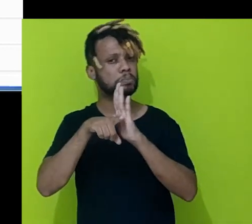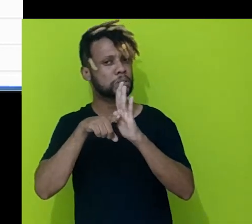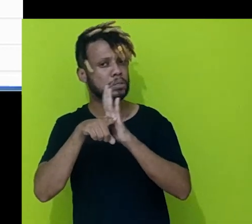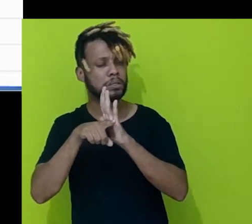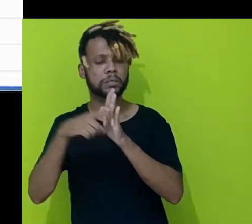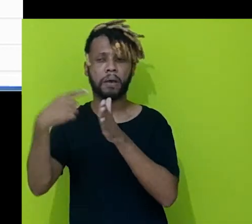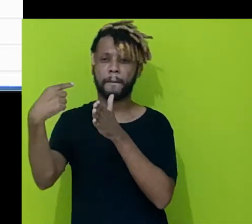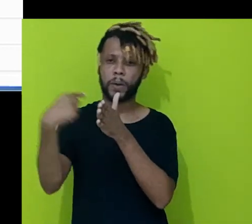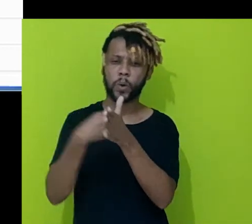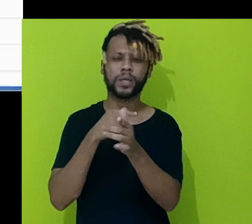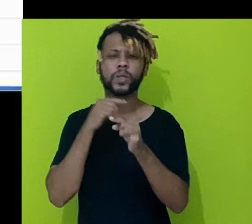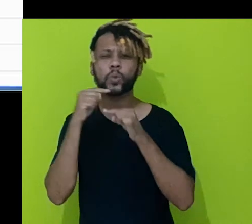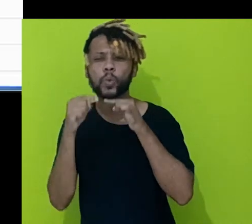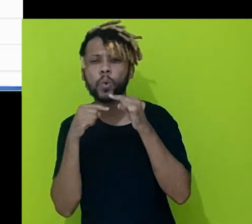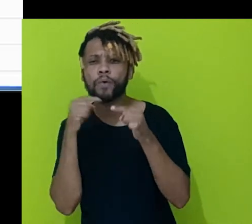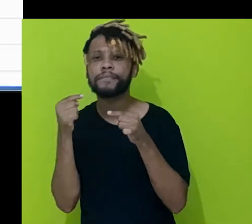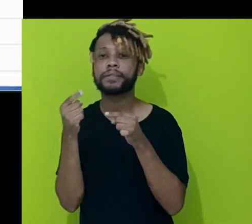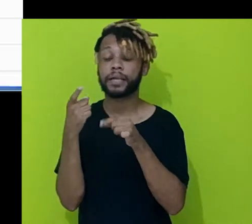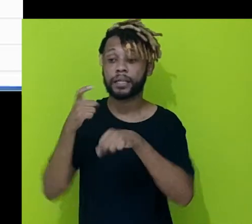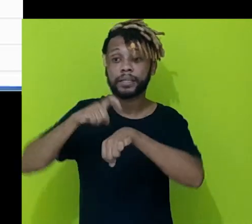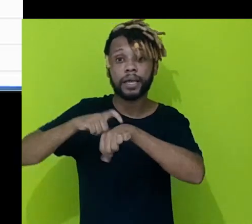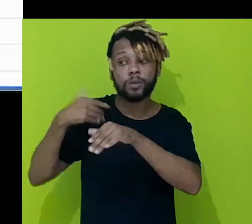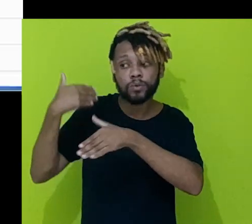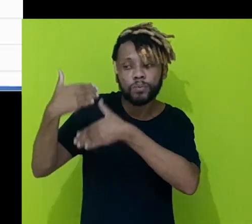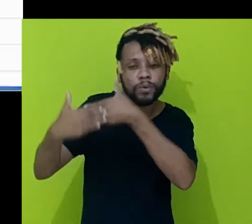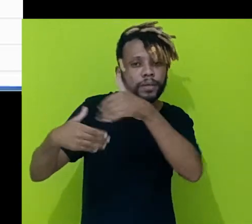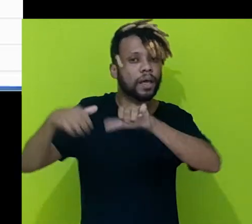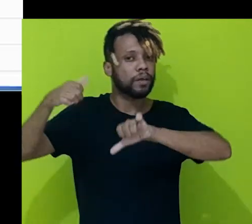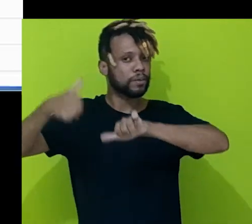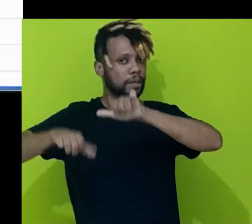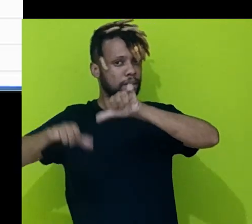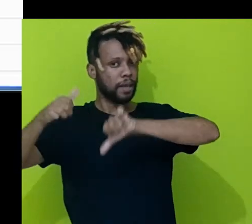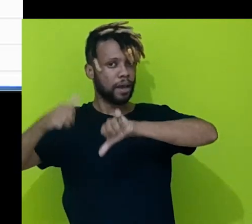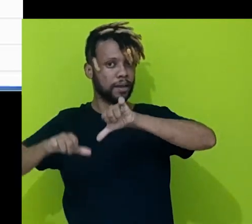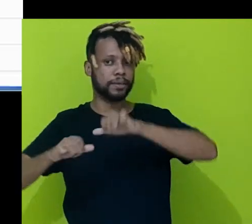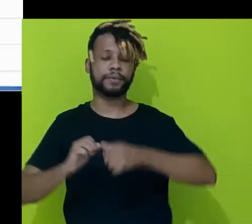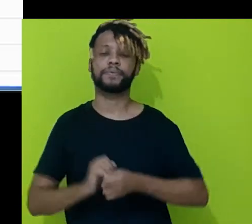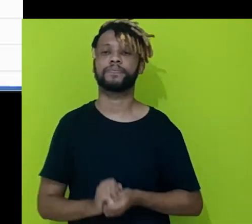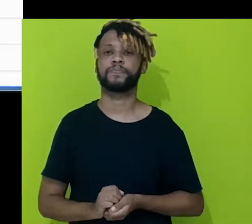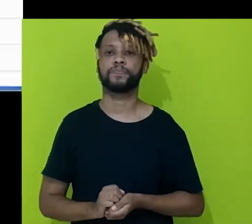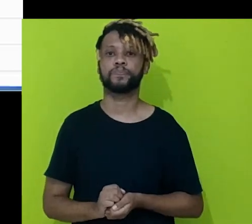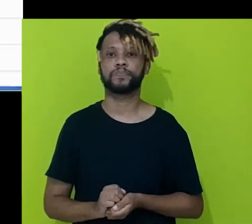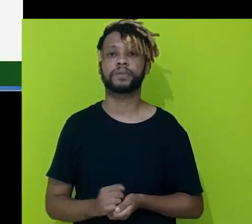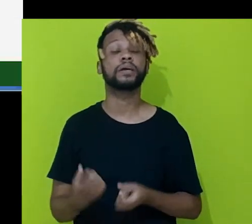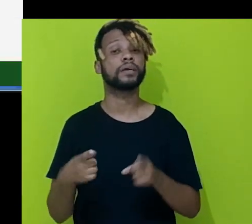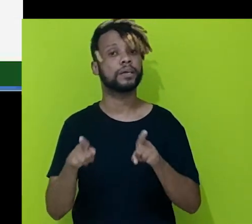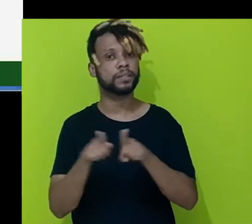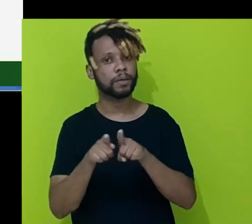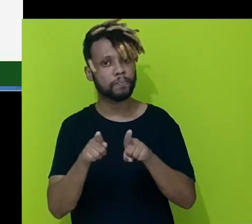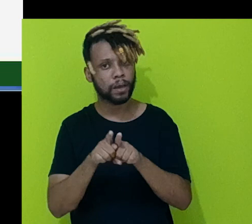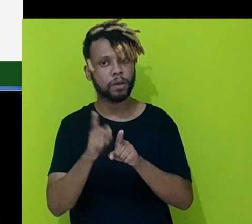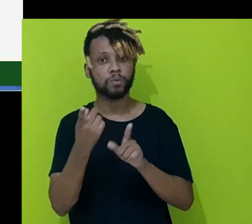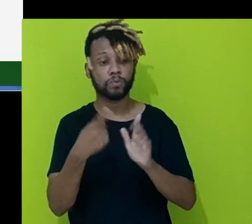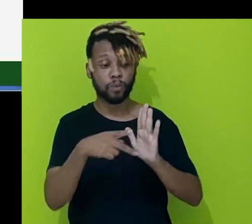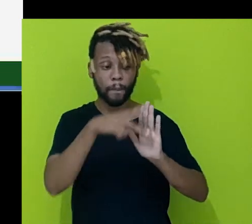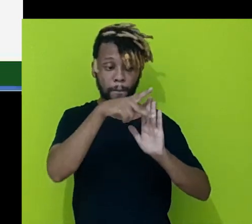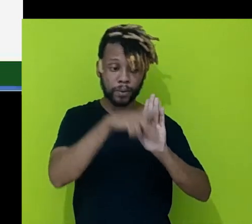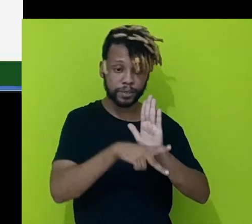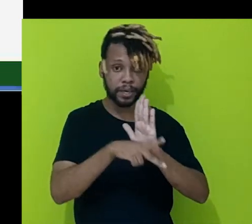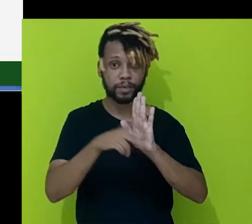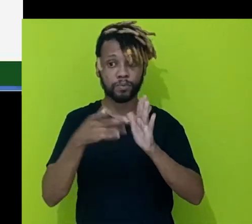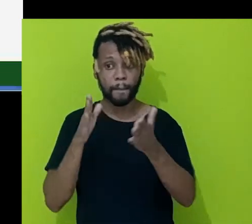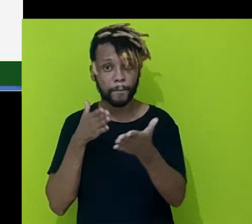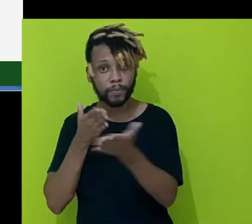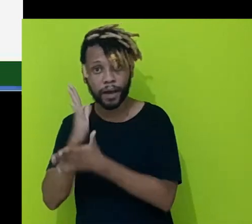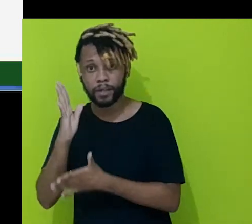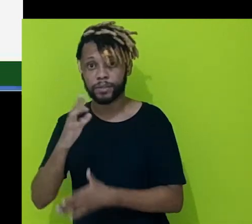possa receber durante o processo de análise e também quando ele for projeto mesmo com o número